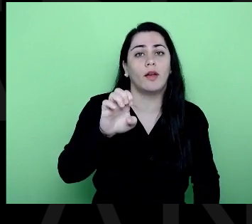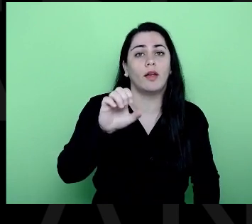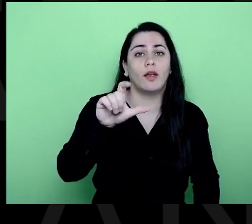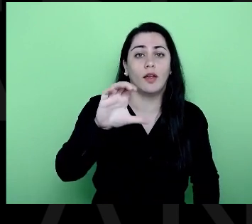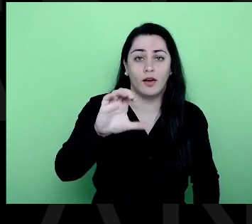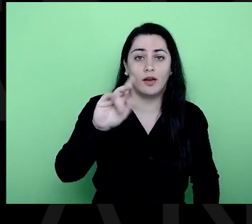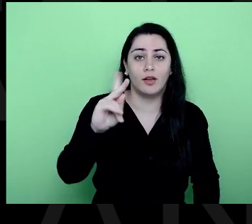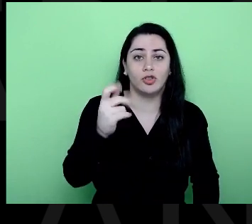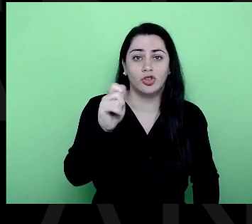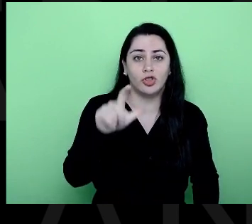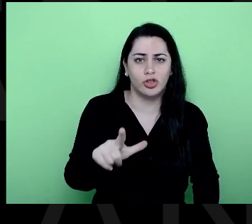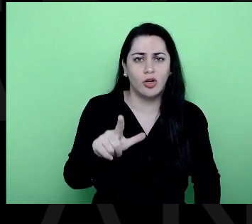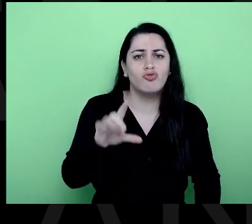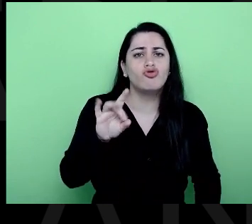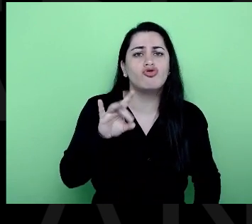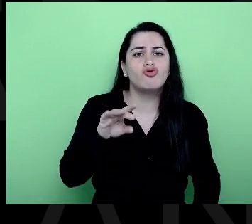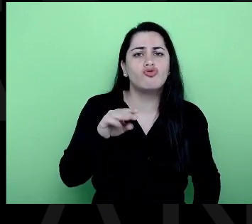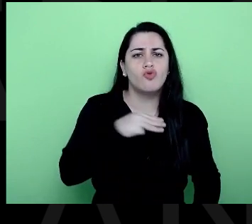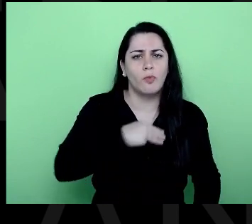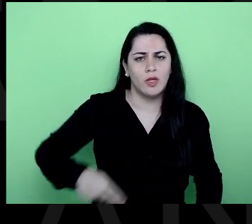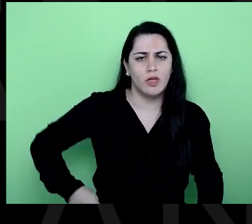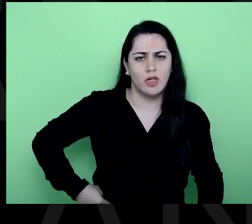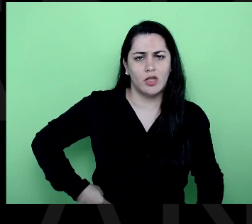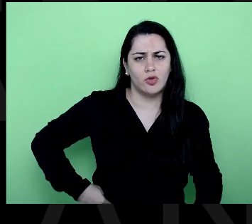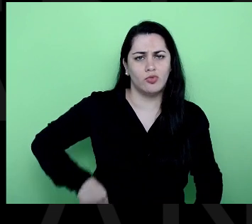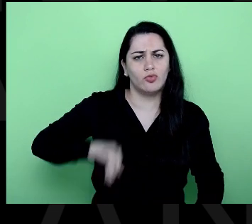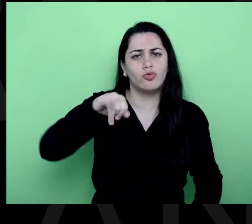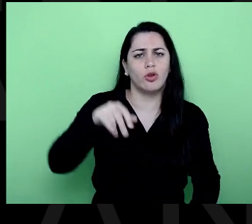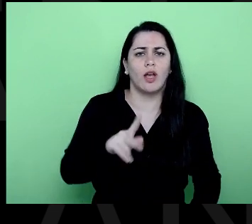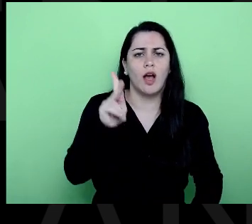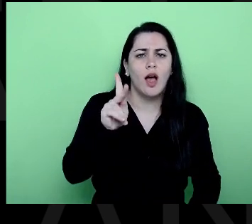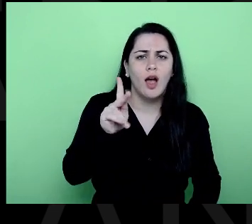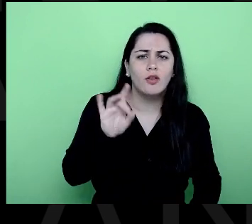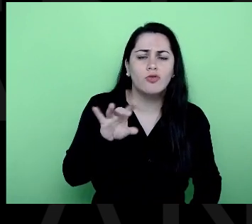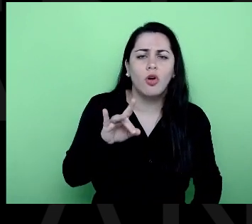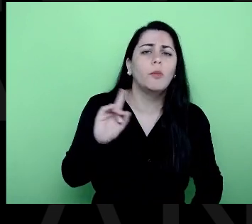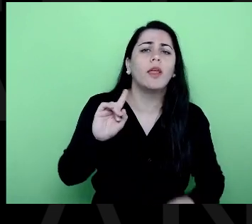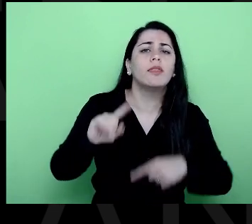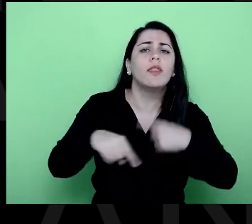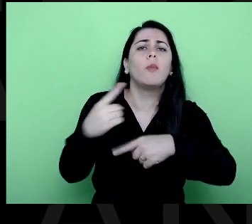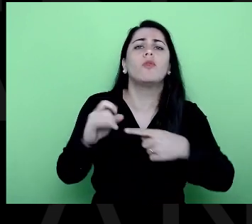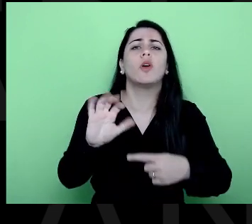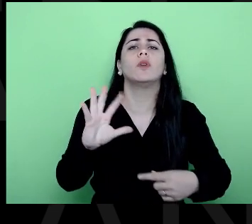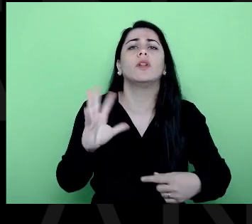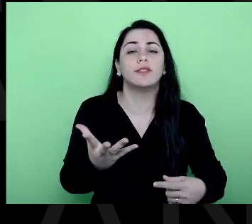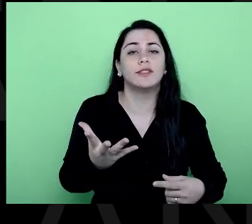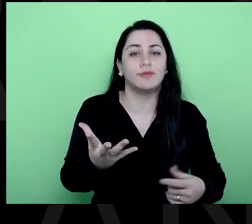foi só o ministro de Juscelino, e depois? O que que aconteceu? O que que motivou essa pessoa? Então,